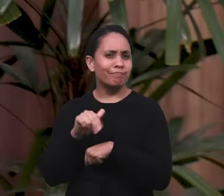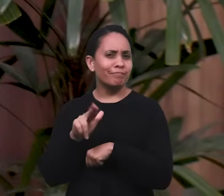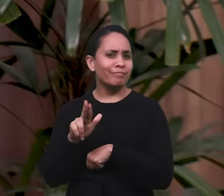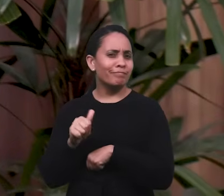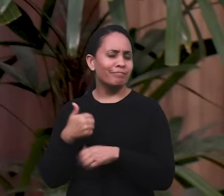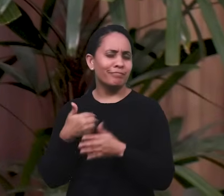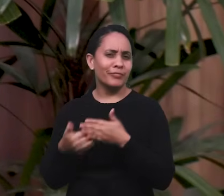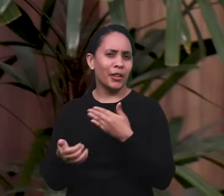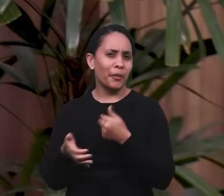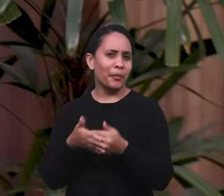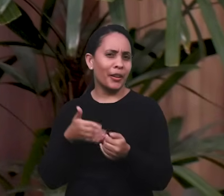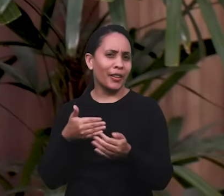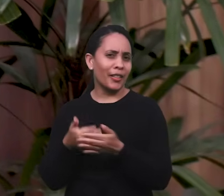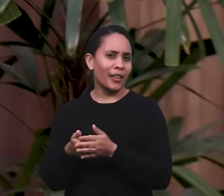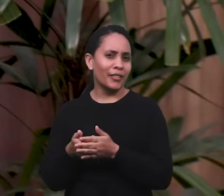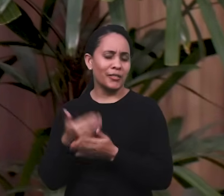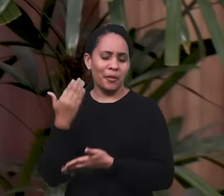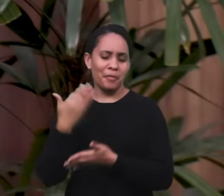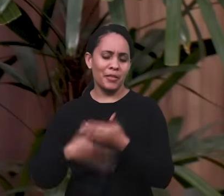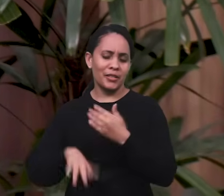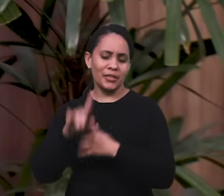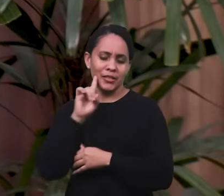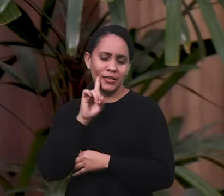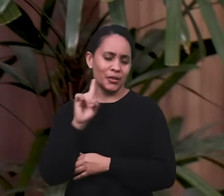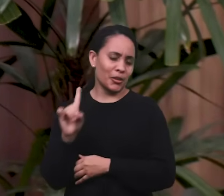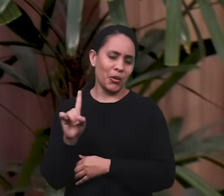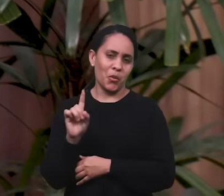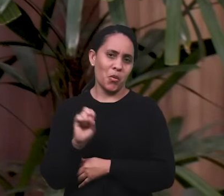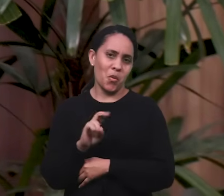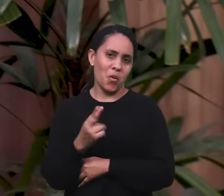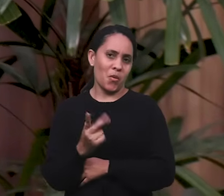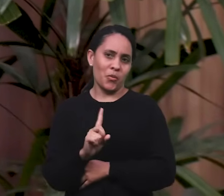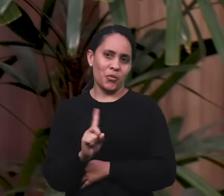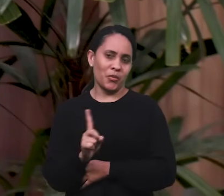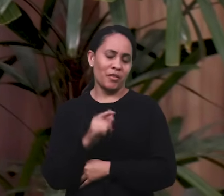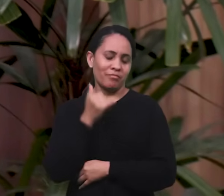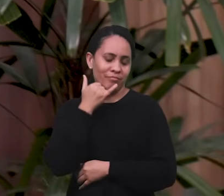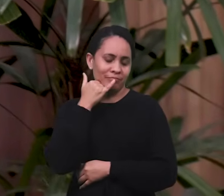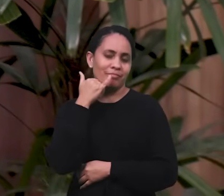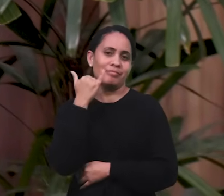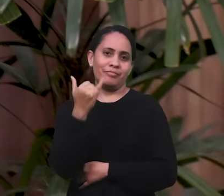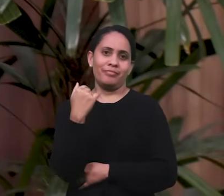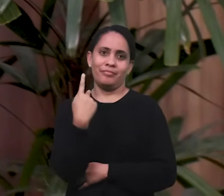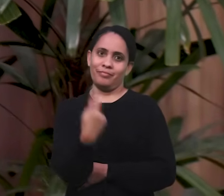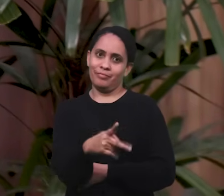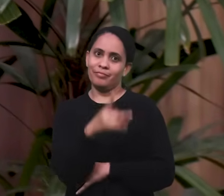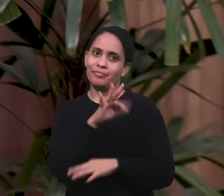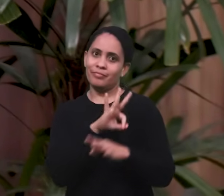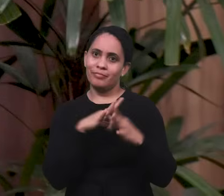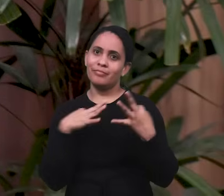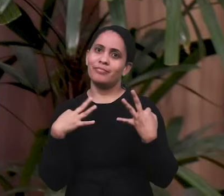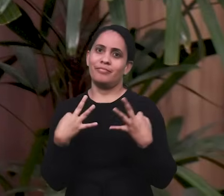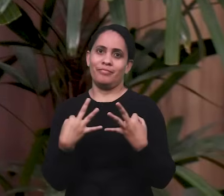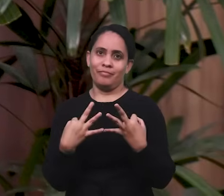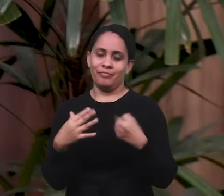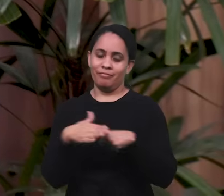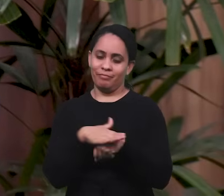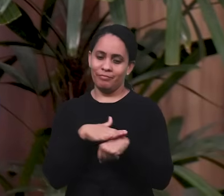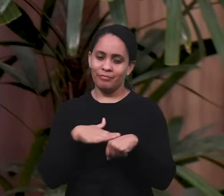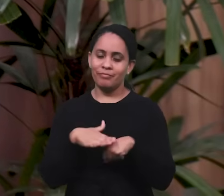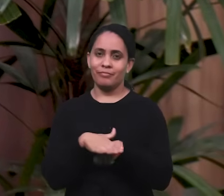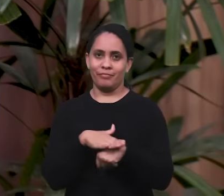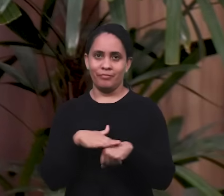você não procura, independentemente se ele está ou não na presença do Senhor. Ele é o seu irmão, é a sua